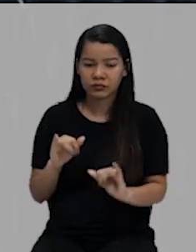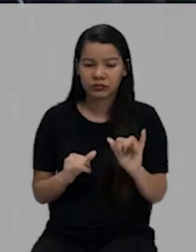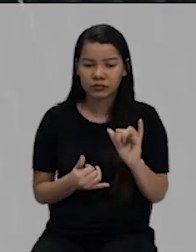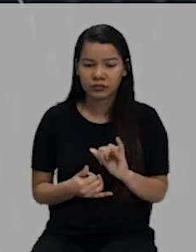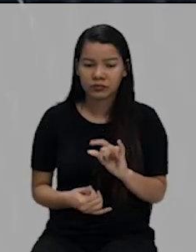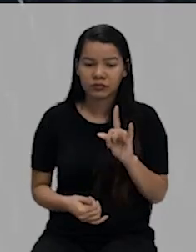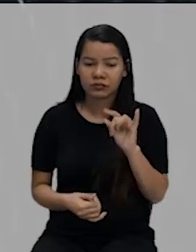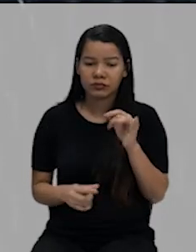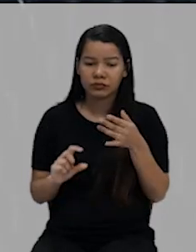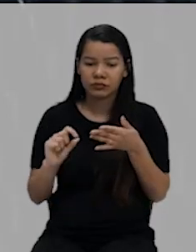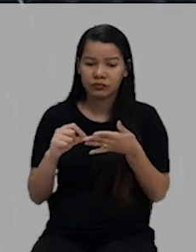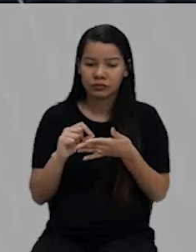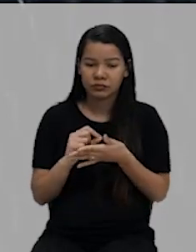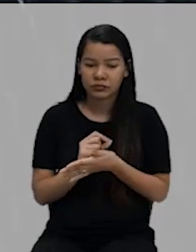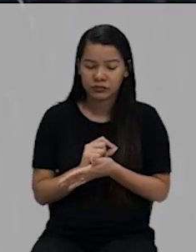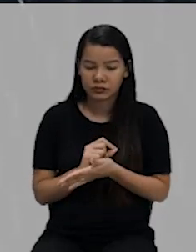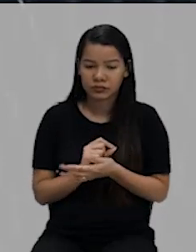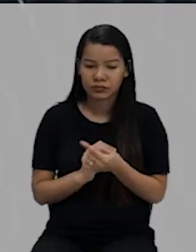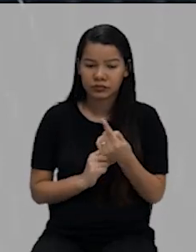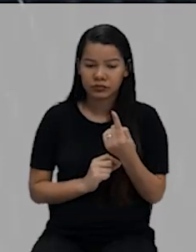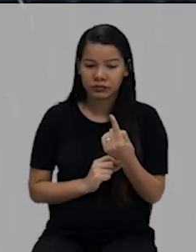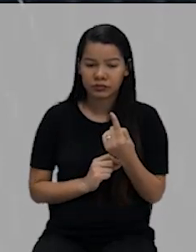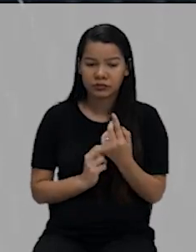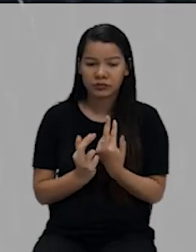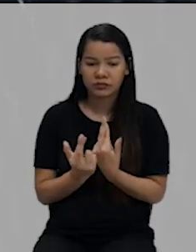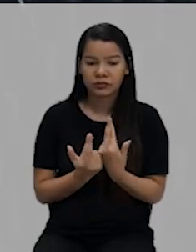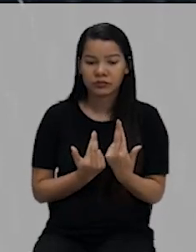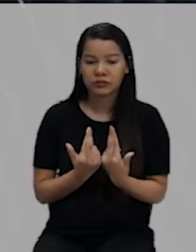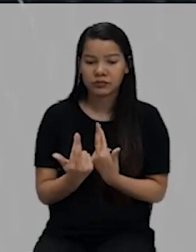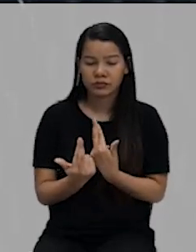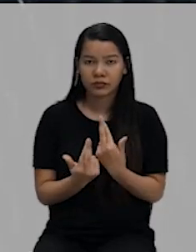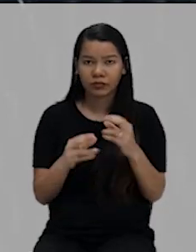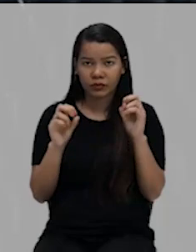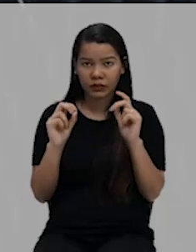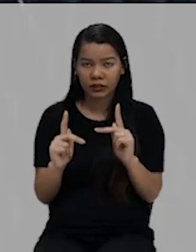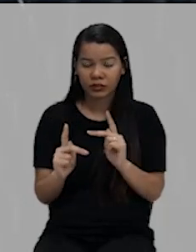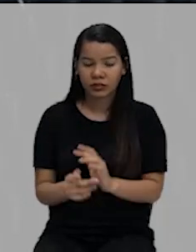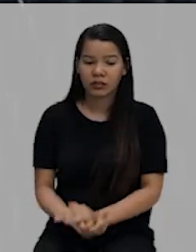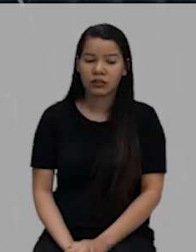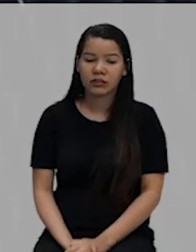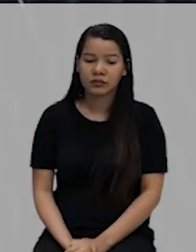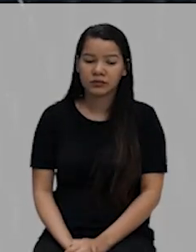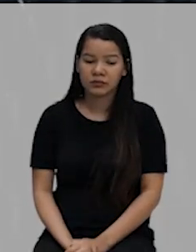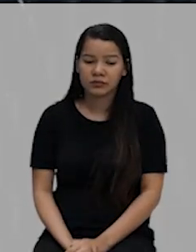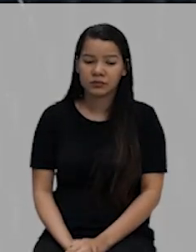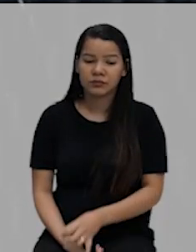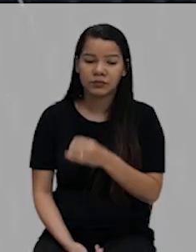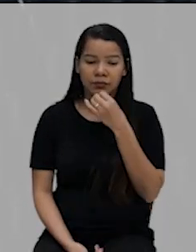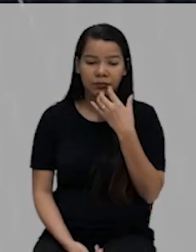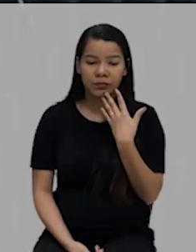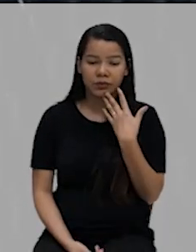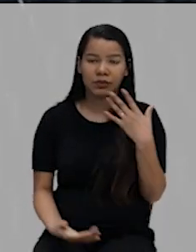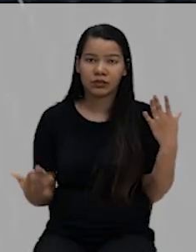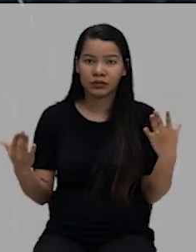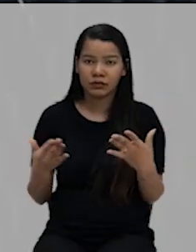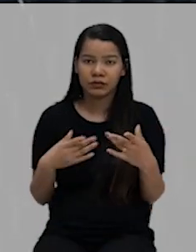é a escrita de uma reação química. Show de bola? Bom, reagentes e